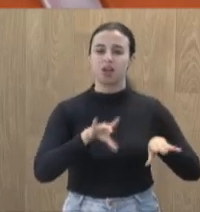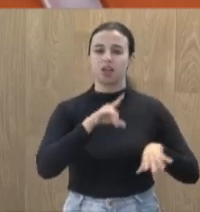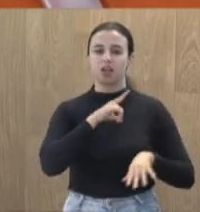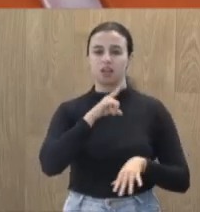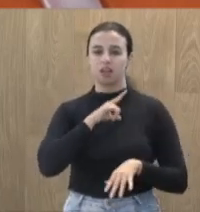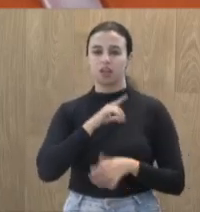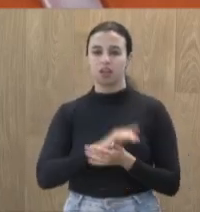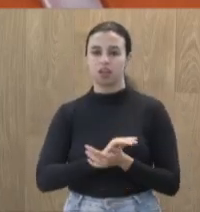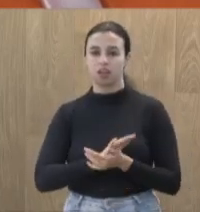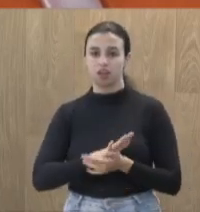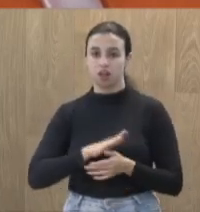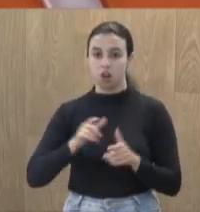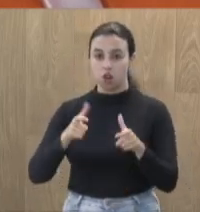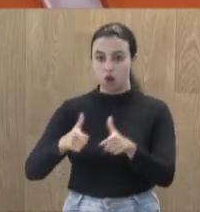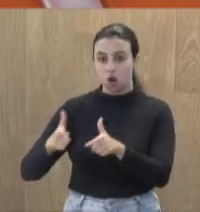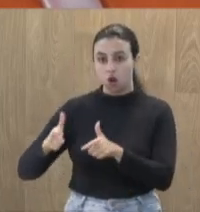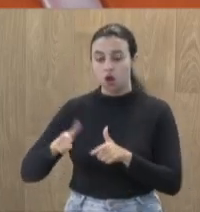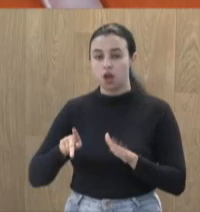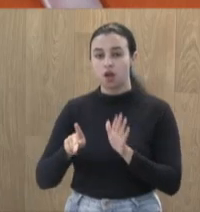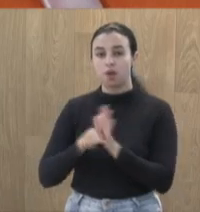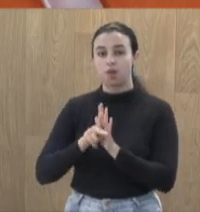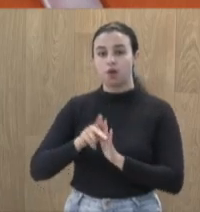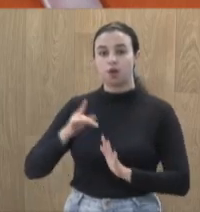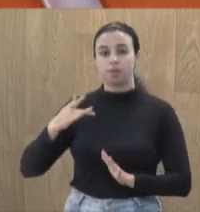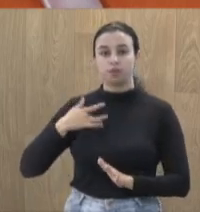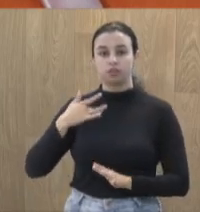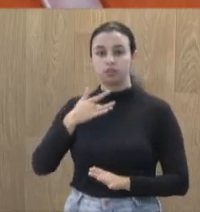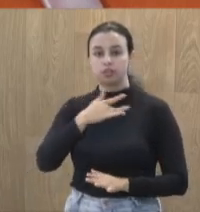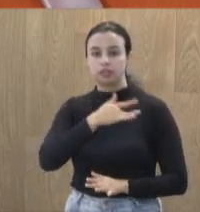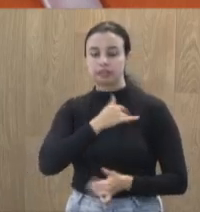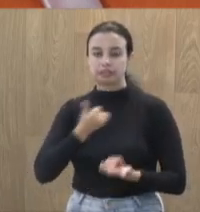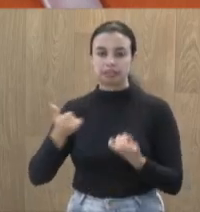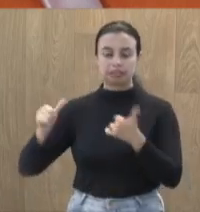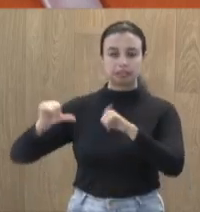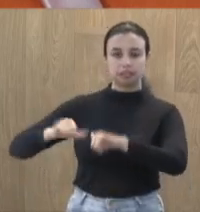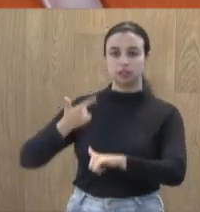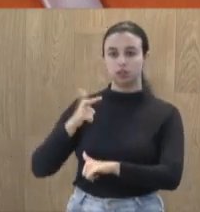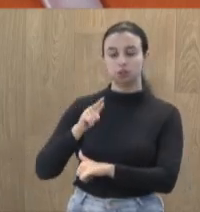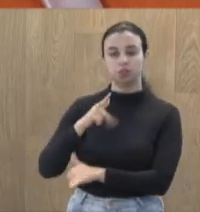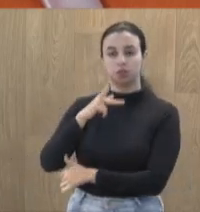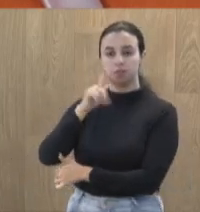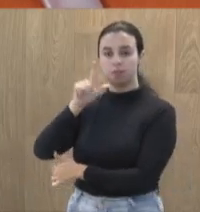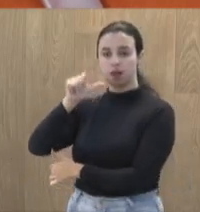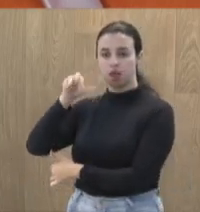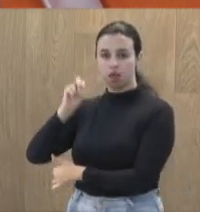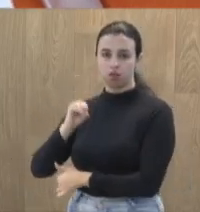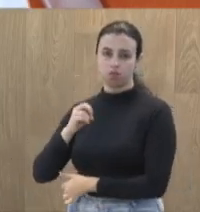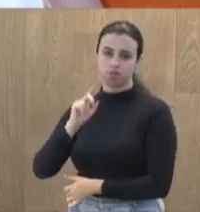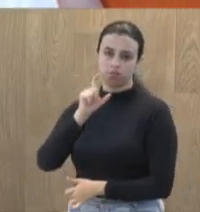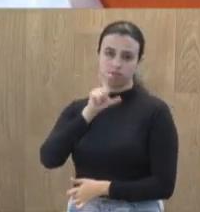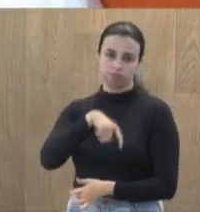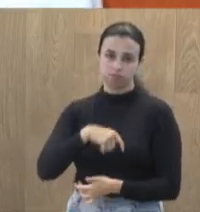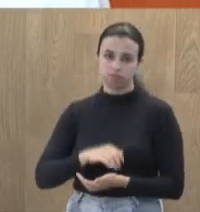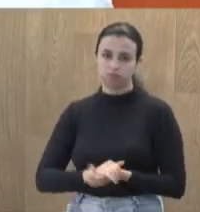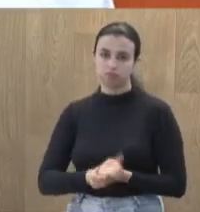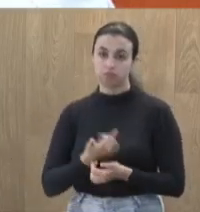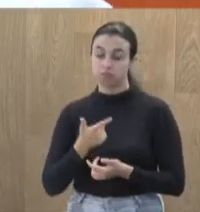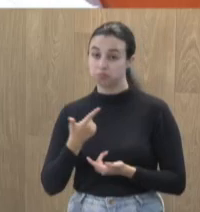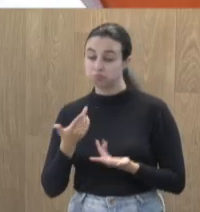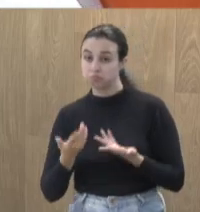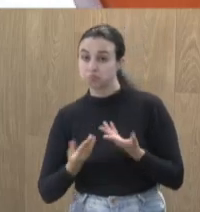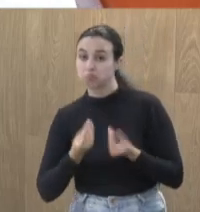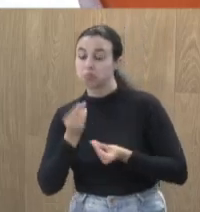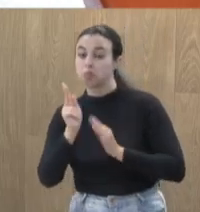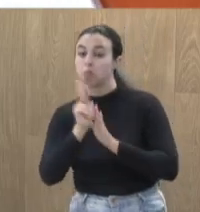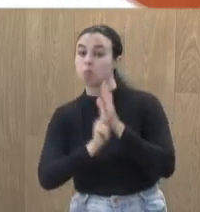As unidades de saúde caindo. Não temos plano. Não temos planejamento,